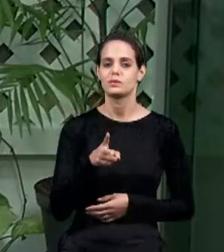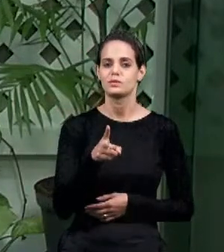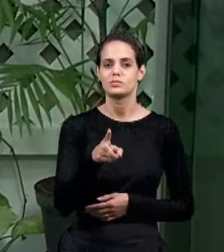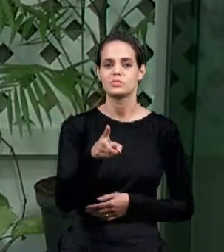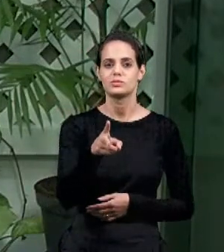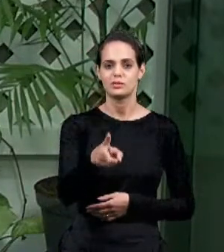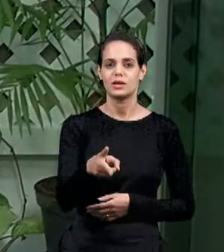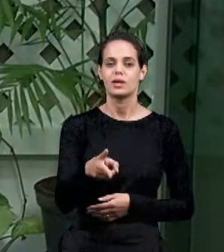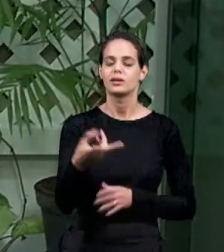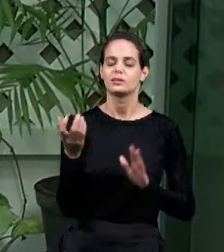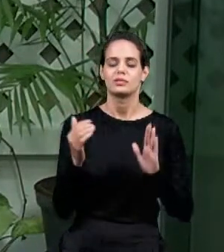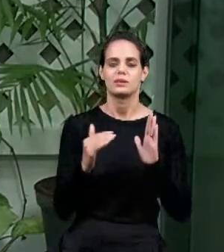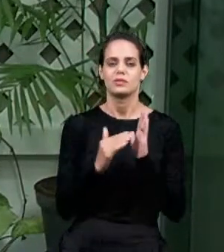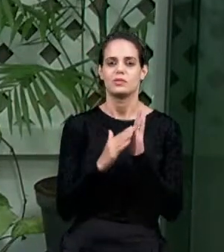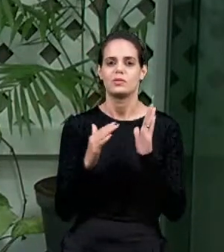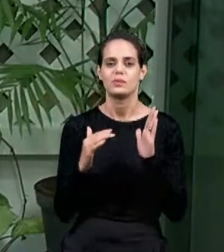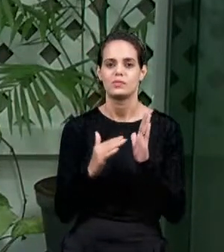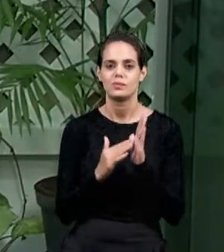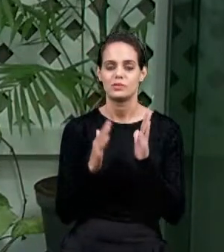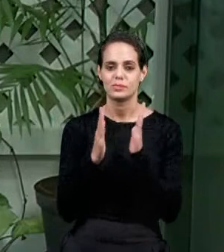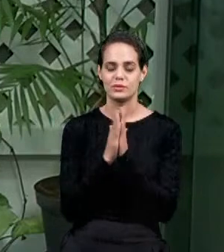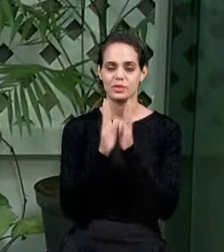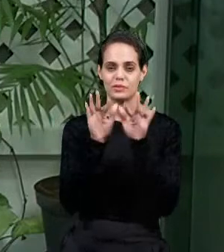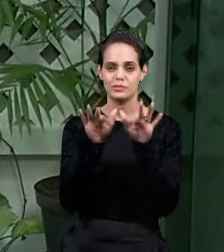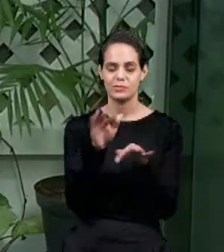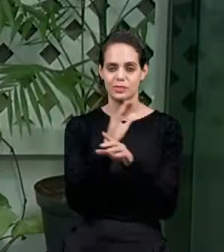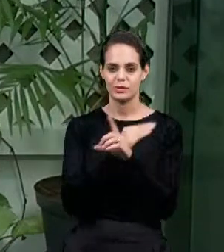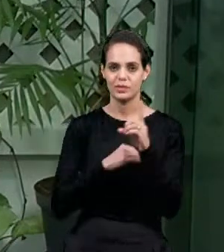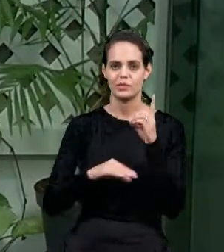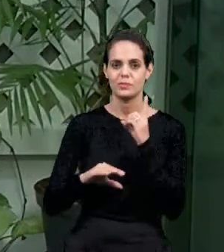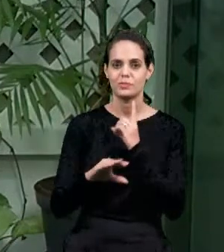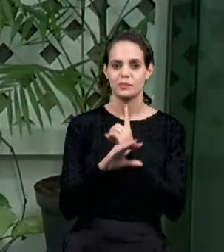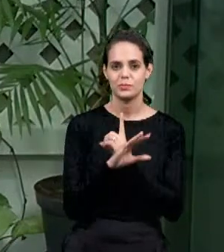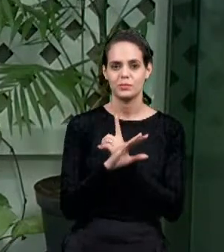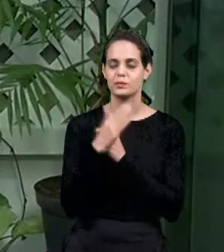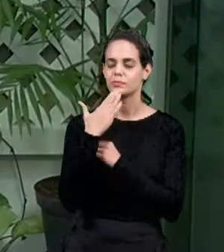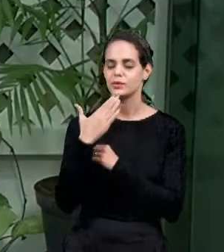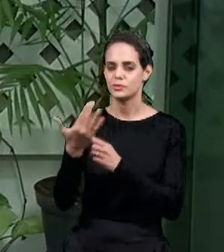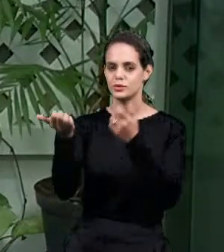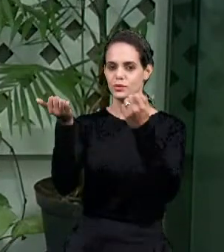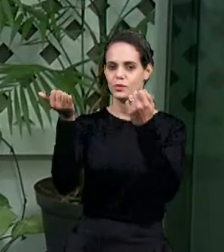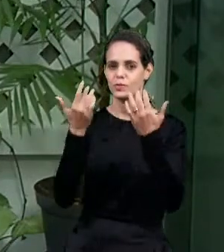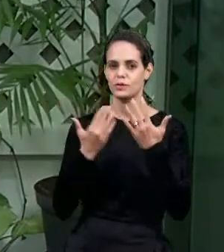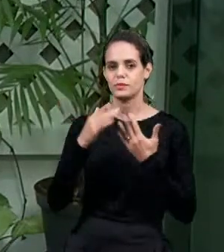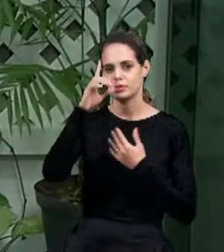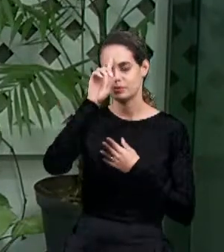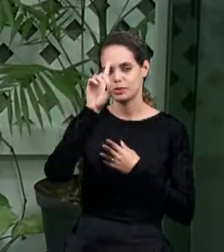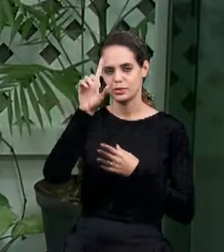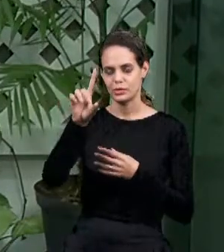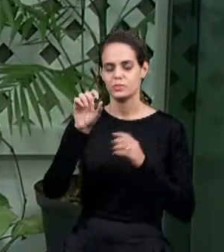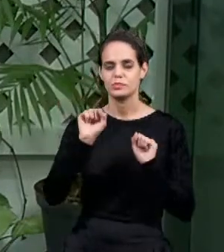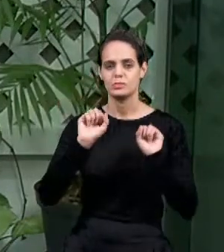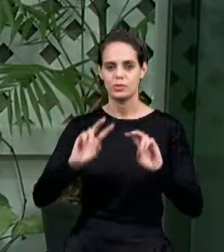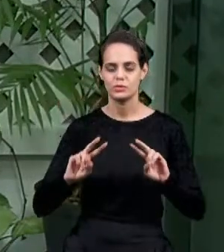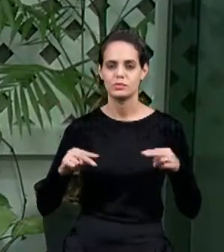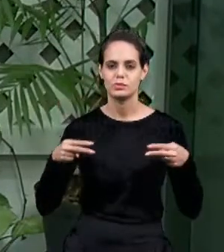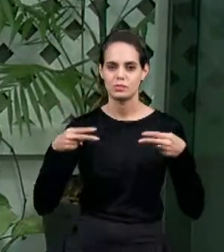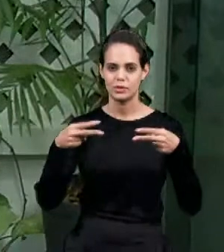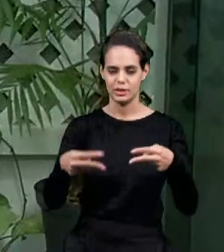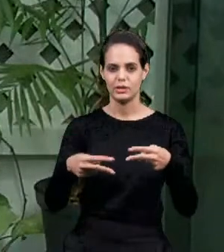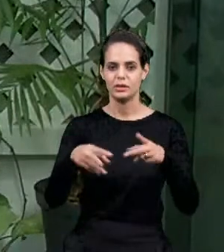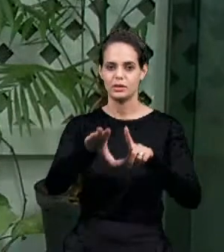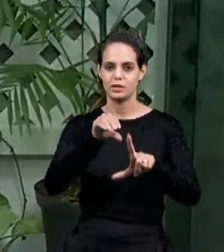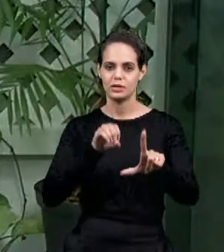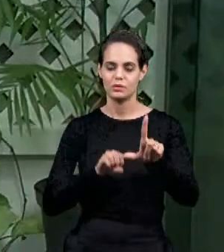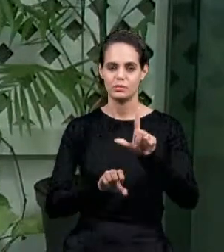os louvores, vamos orar no final do culto, vamos pedir uma bênção para a sua vida, pode enviar seu link para amigos,